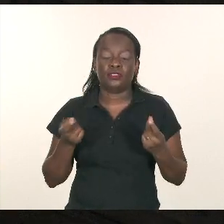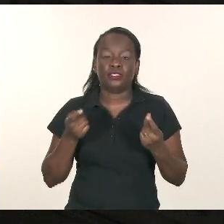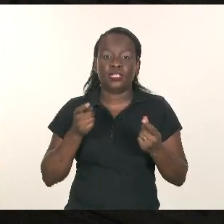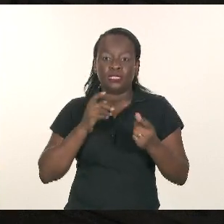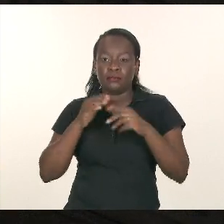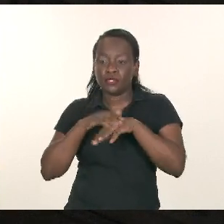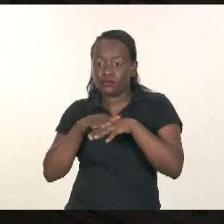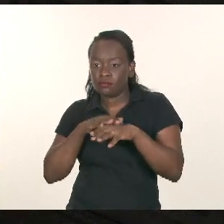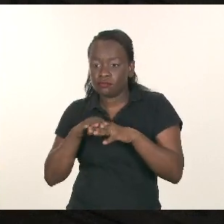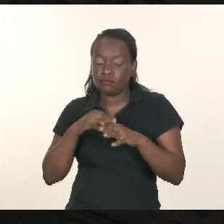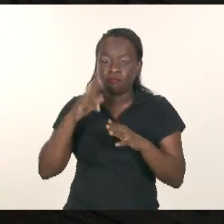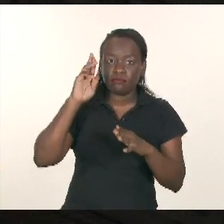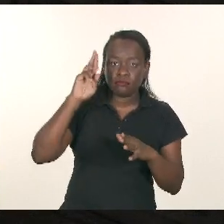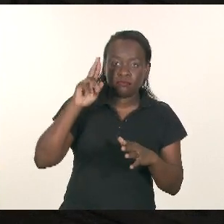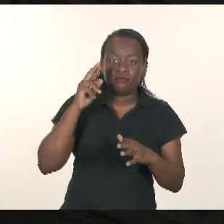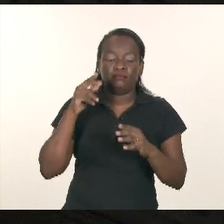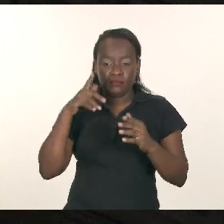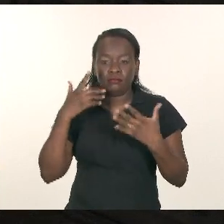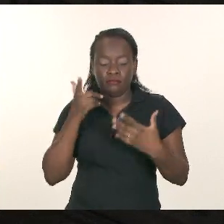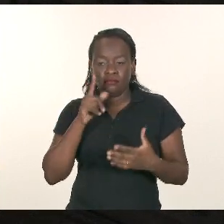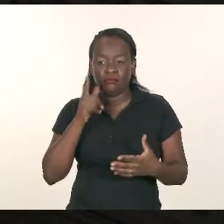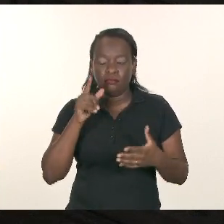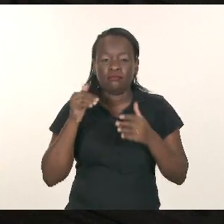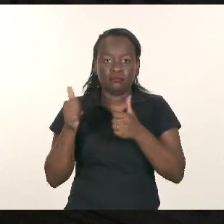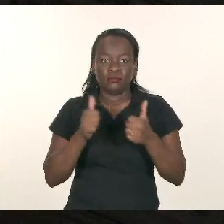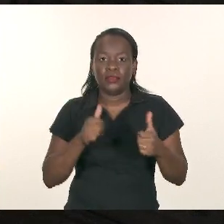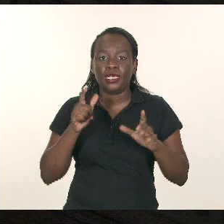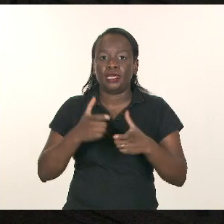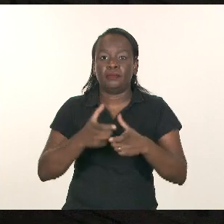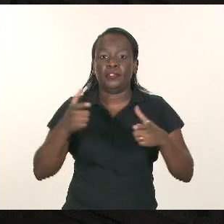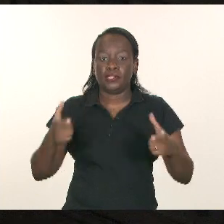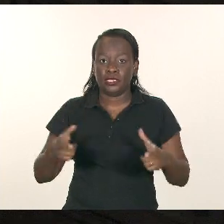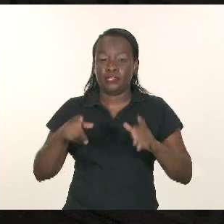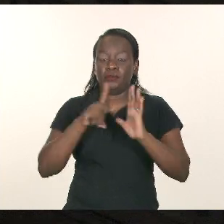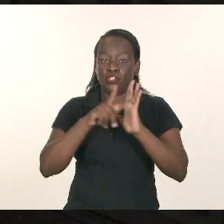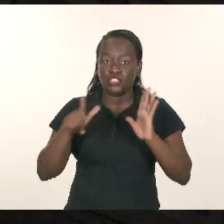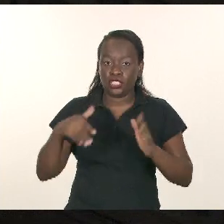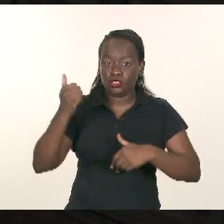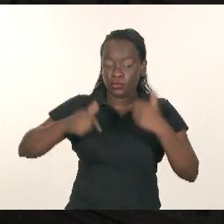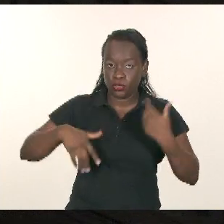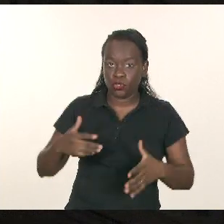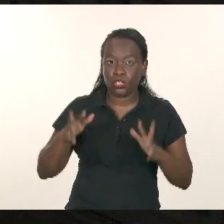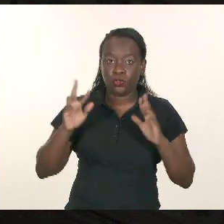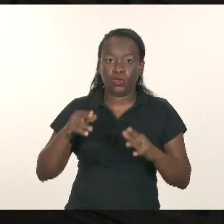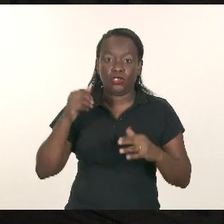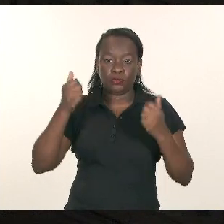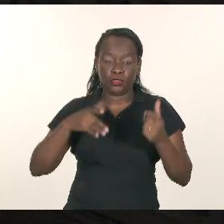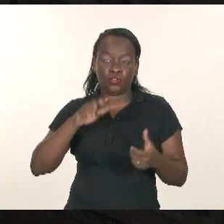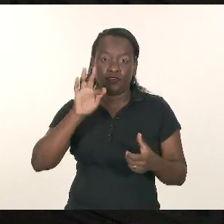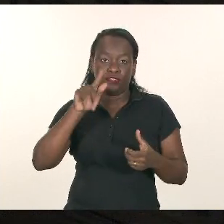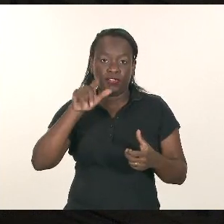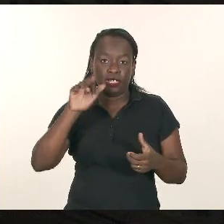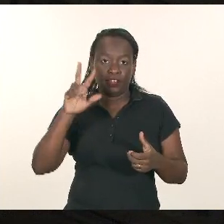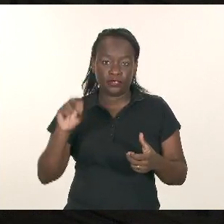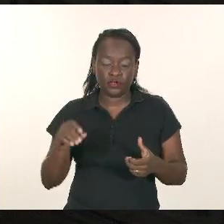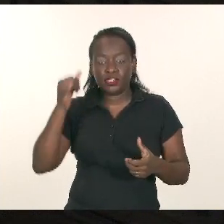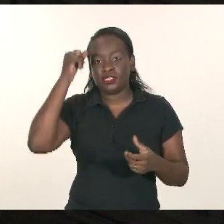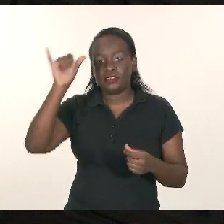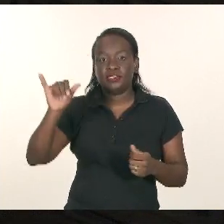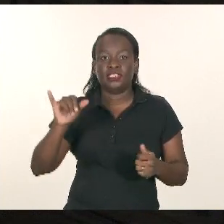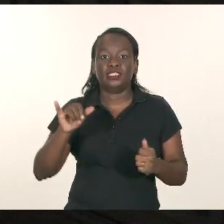com a relatoria, foram contempladas, seja para ampliar o escopo do projeto, como disse agora há pouco o deputado Flávio Serafini, para que ele não